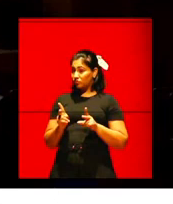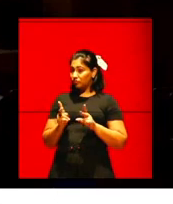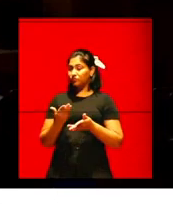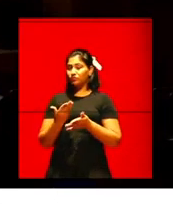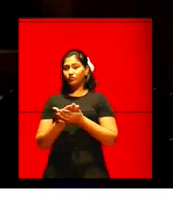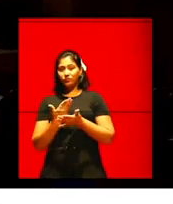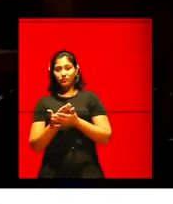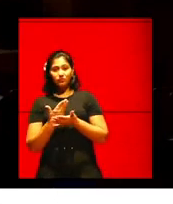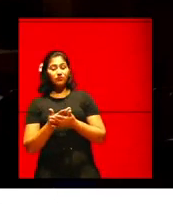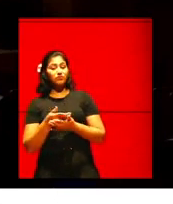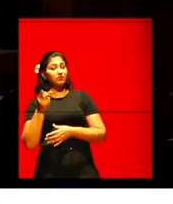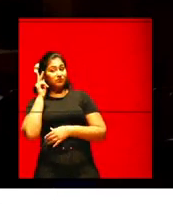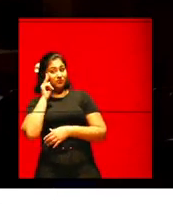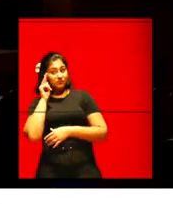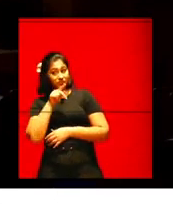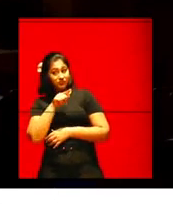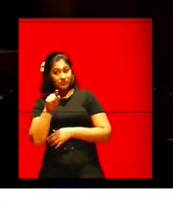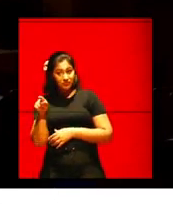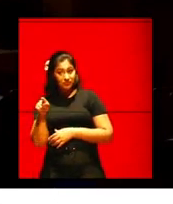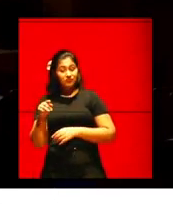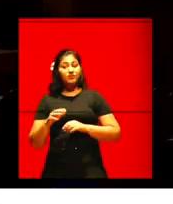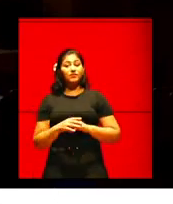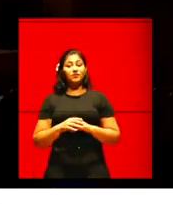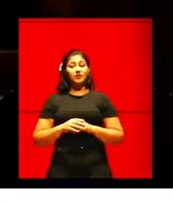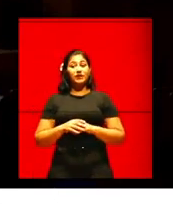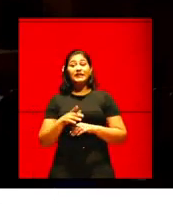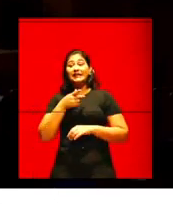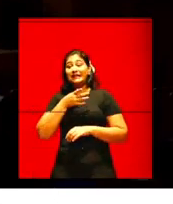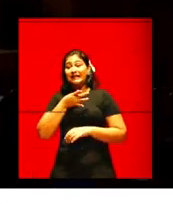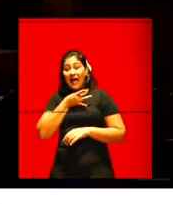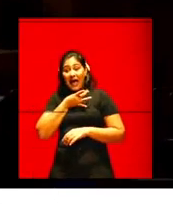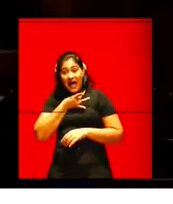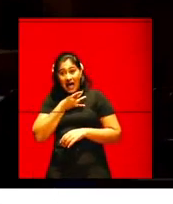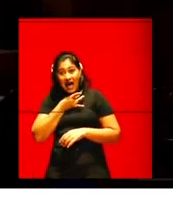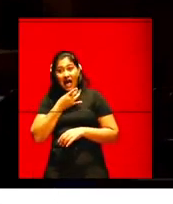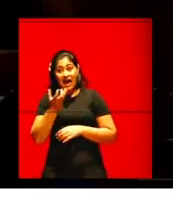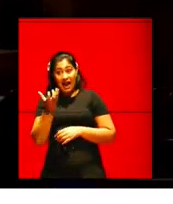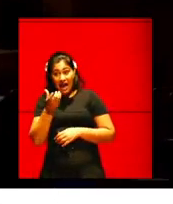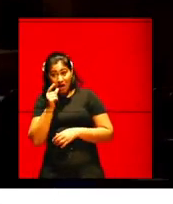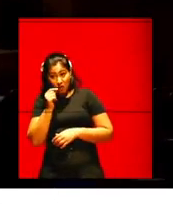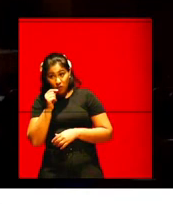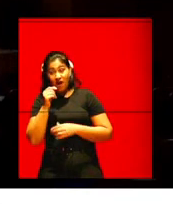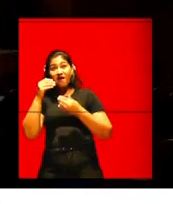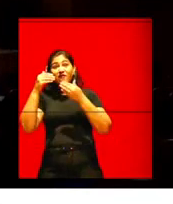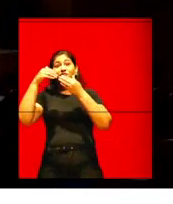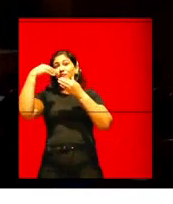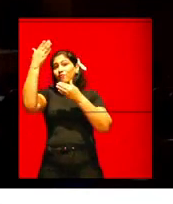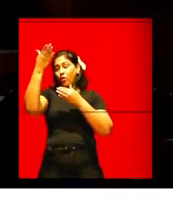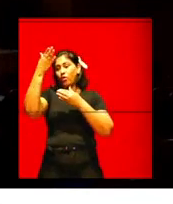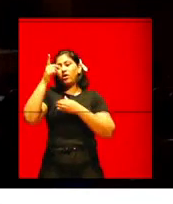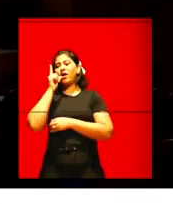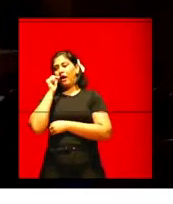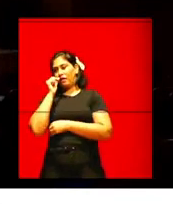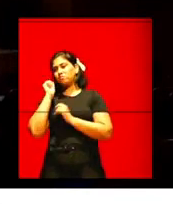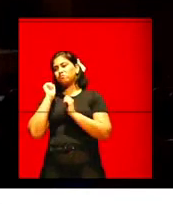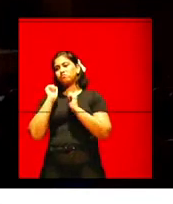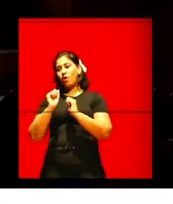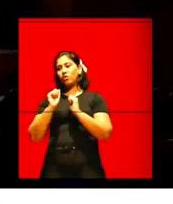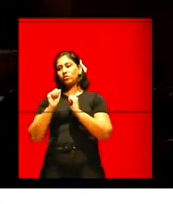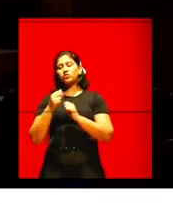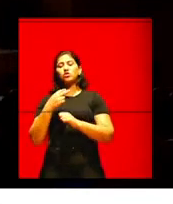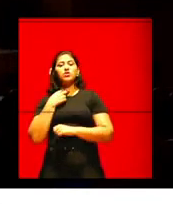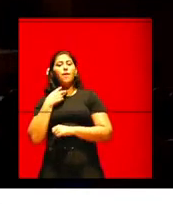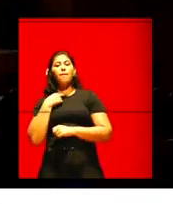quero só fazer um lembrete. Quem tiver com sede tem que beber água lá fora. Não pode